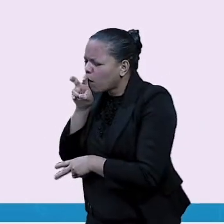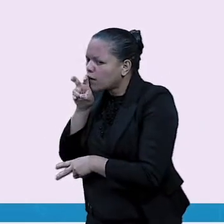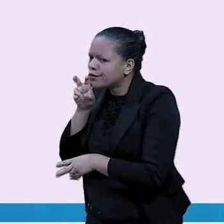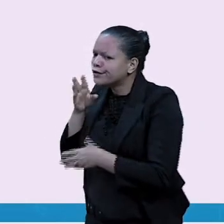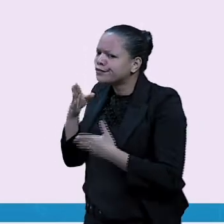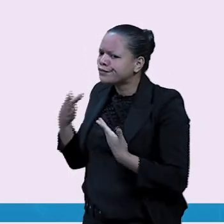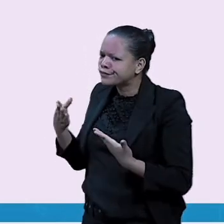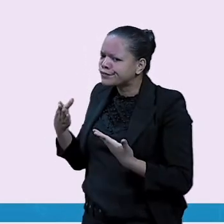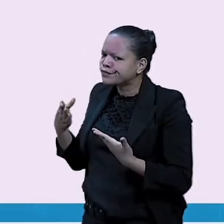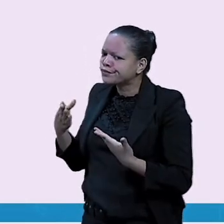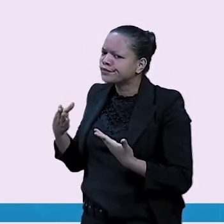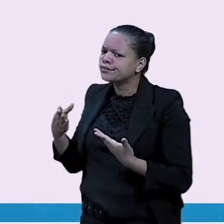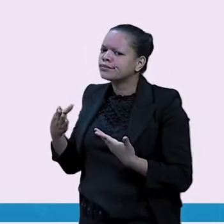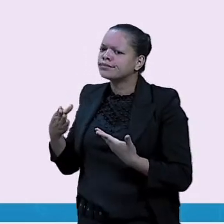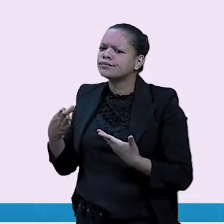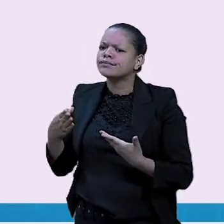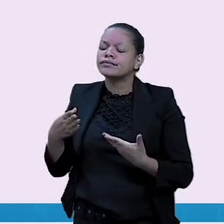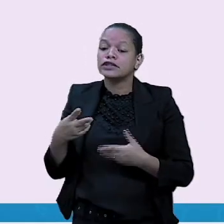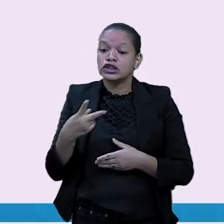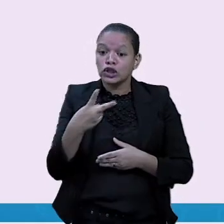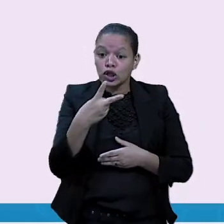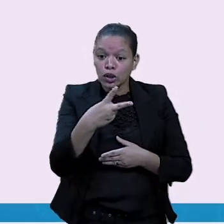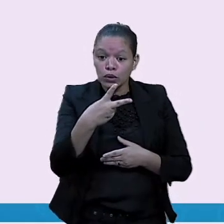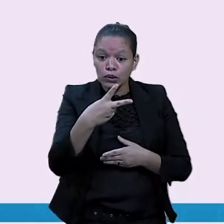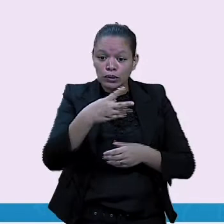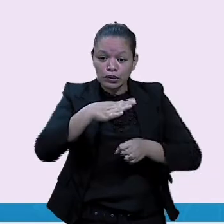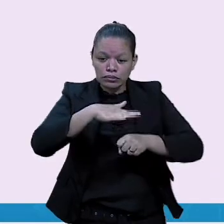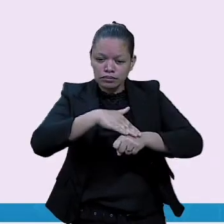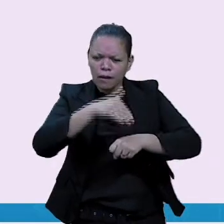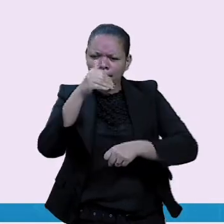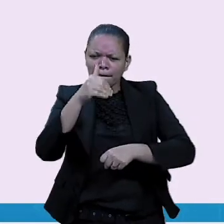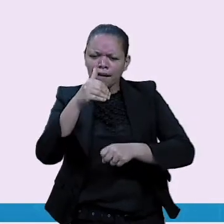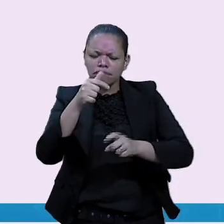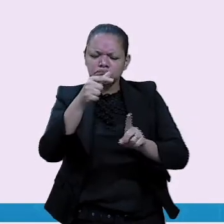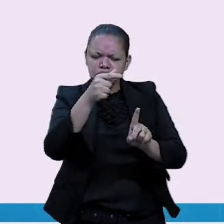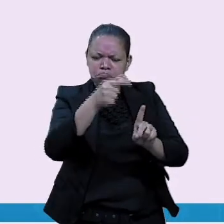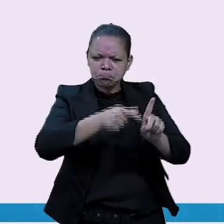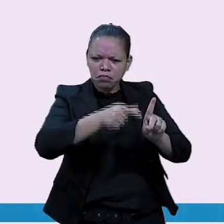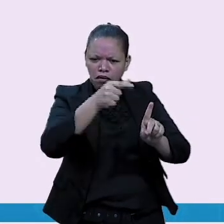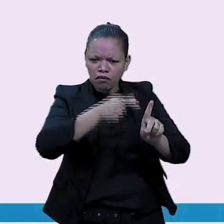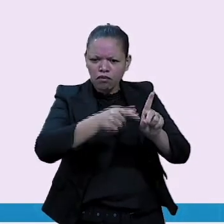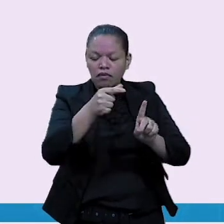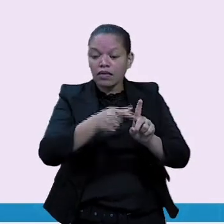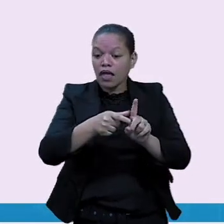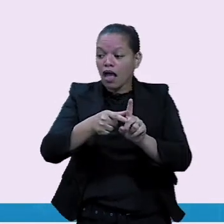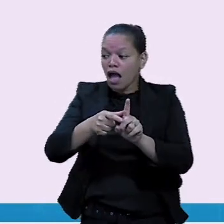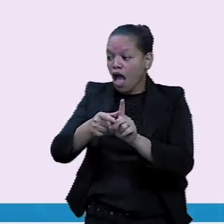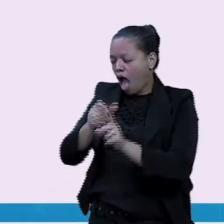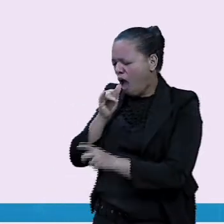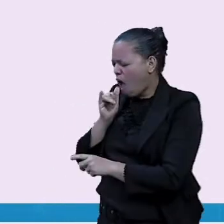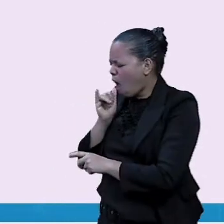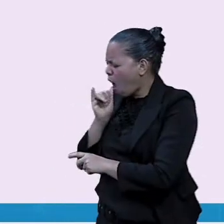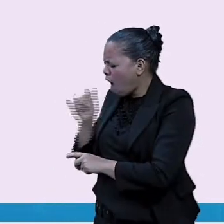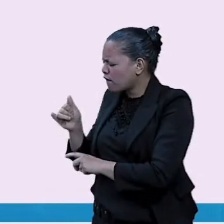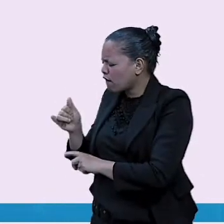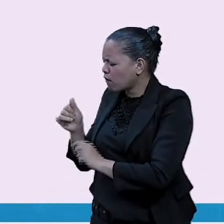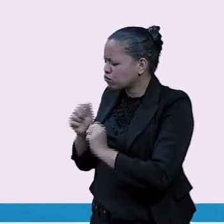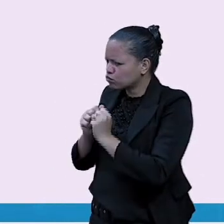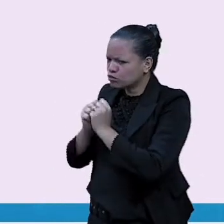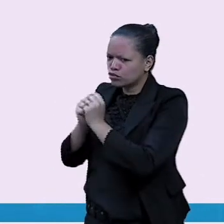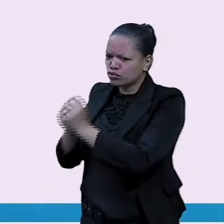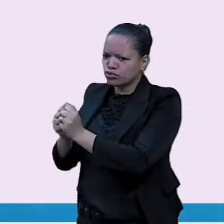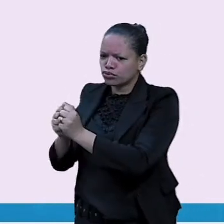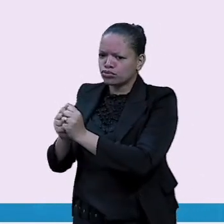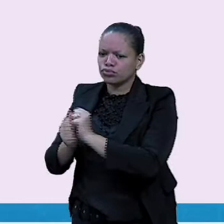seja, quando dois ou mais personagens têm a mesma fala ao mesmo tempo. E